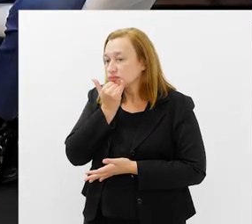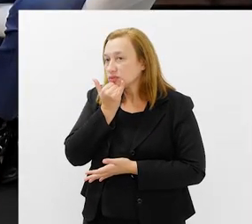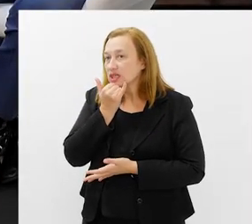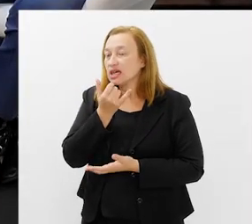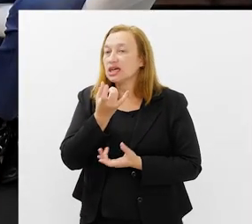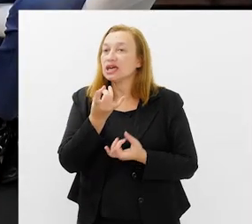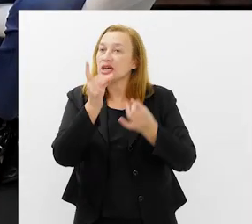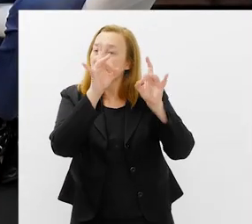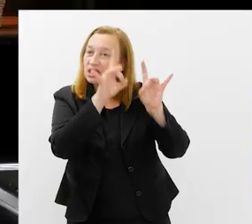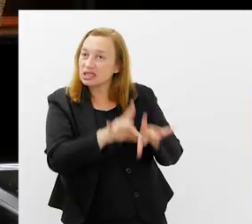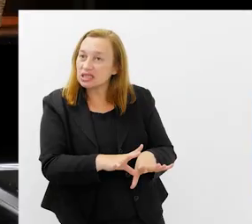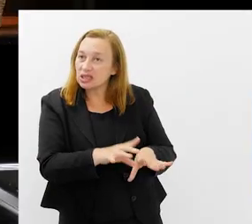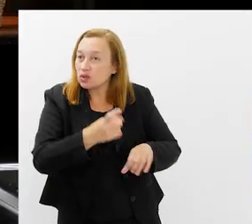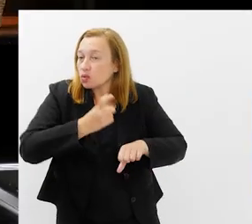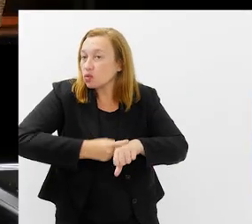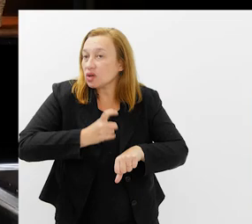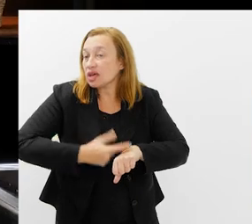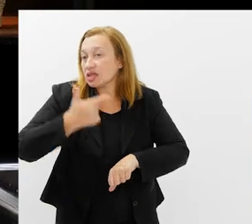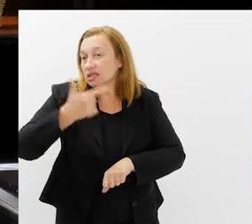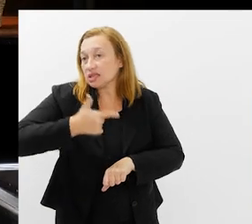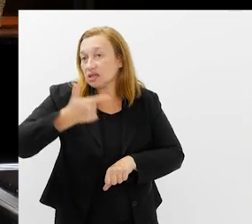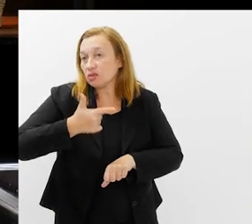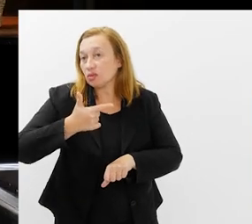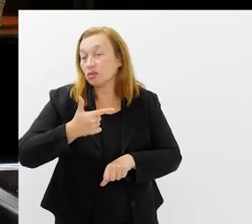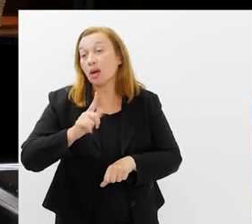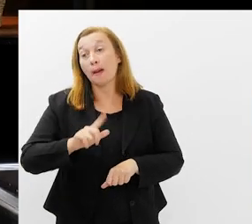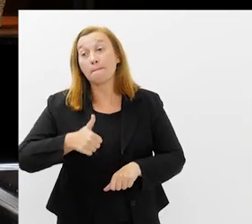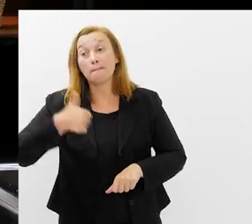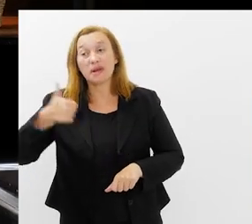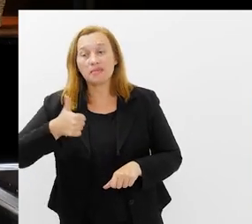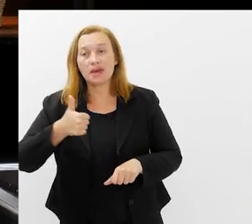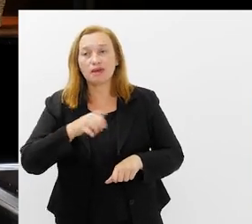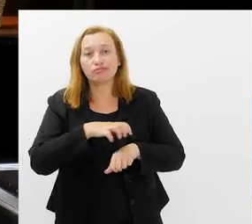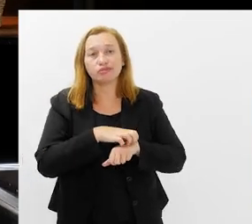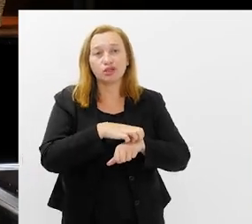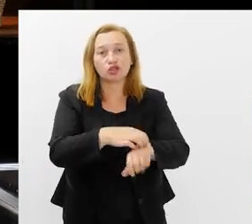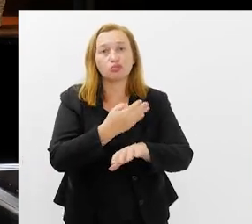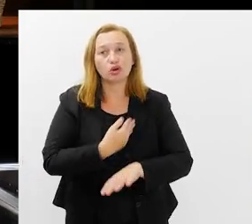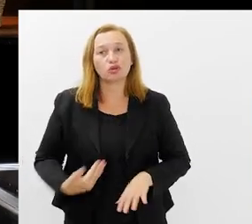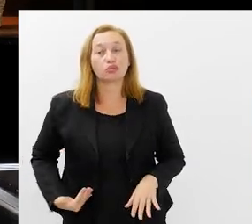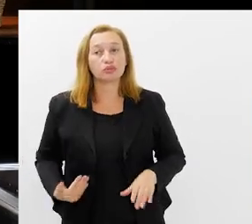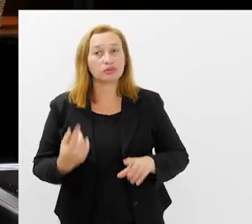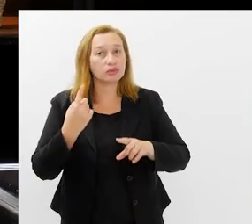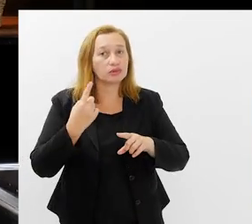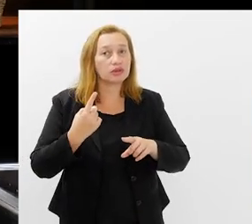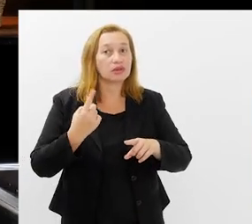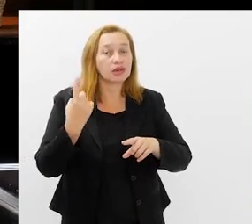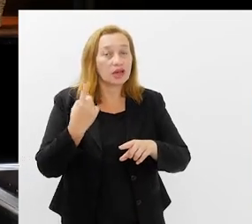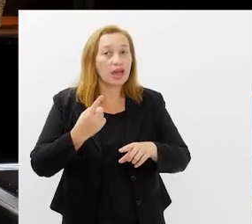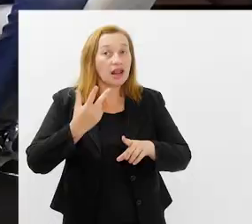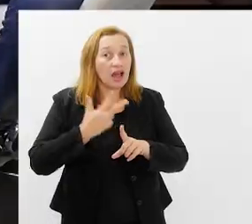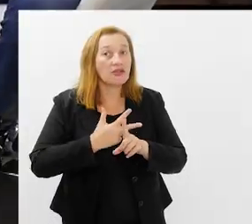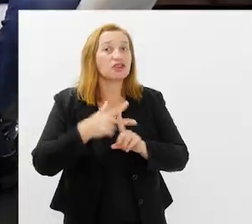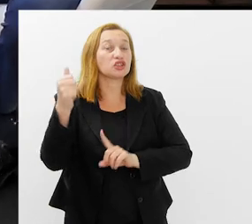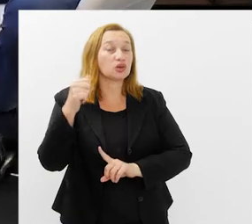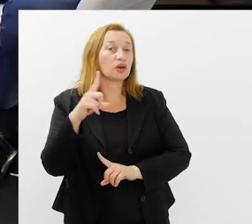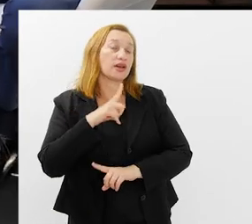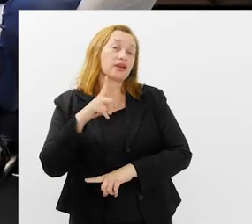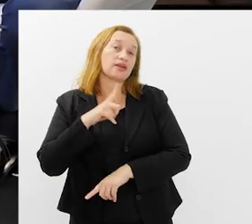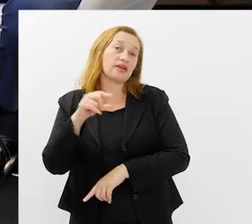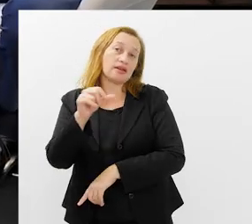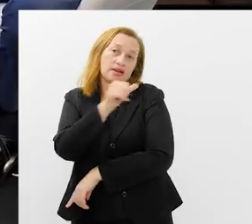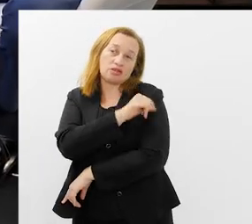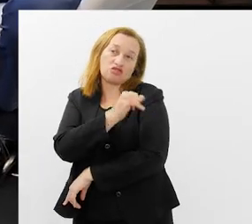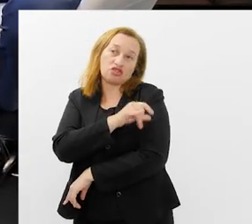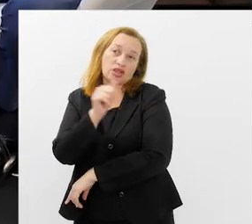o resíduos sólidos era em segundo lugar. Em primeiro lugar, vinha o transporte público. Ah. Era o campeão aqui no Rio de Janeiro,